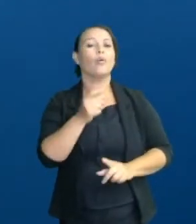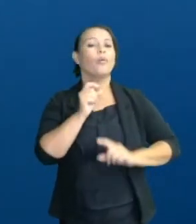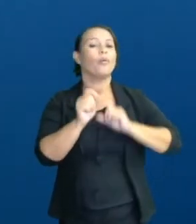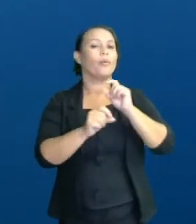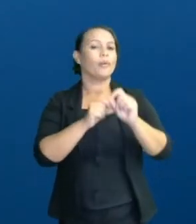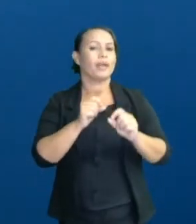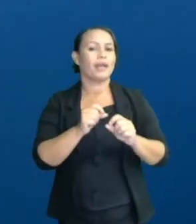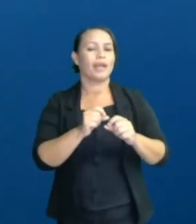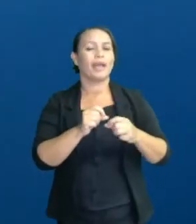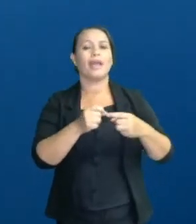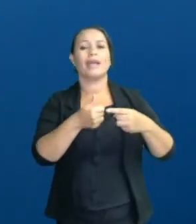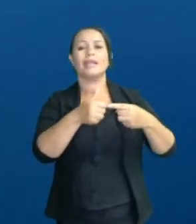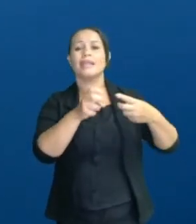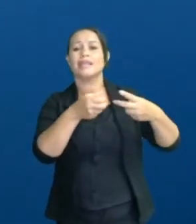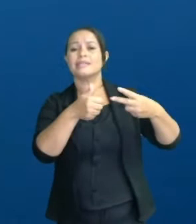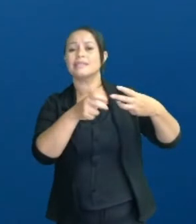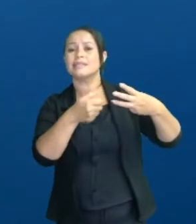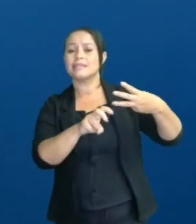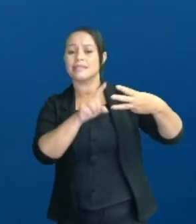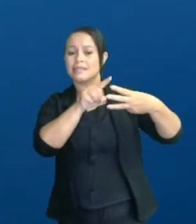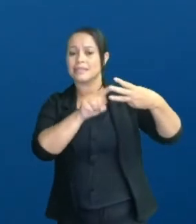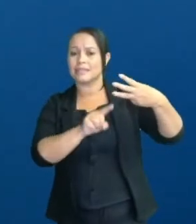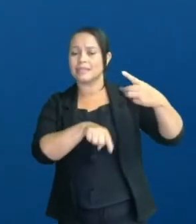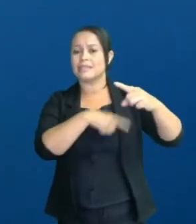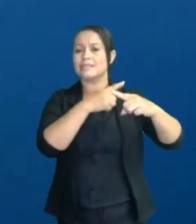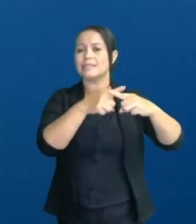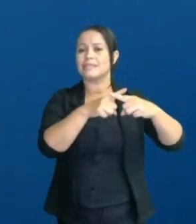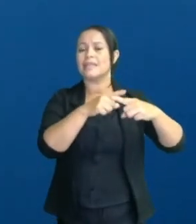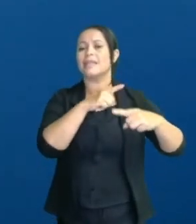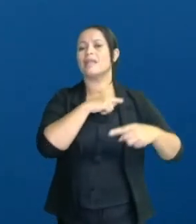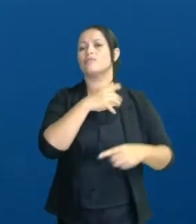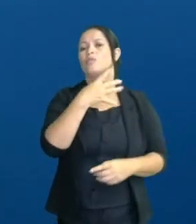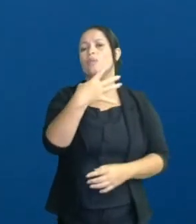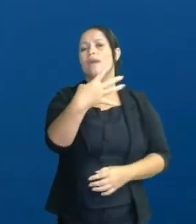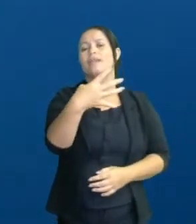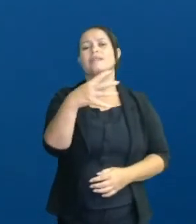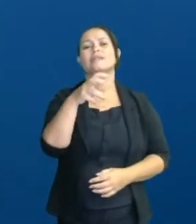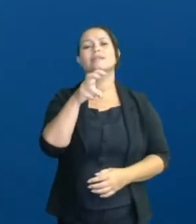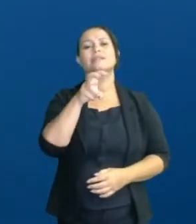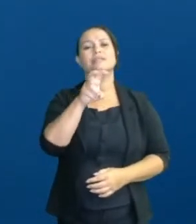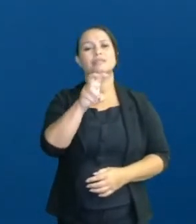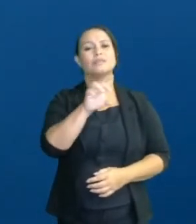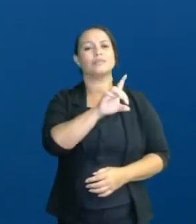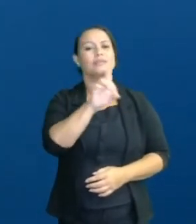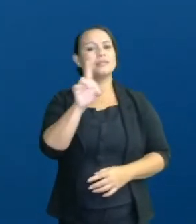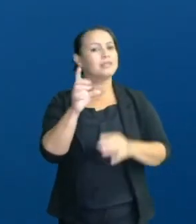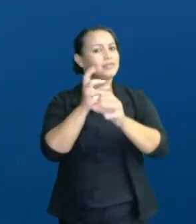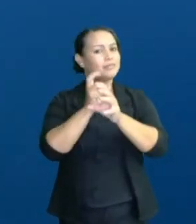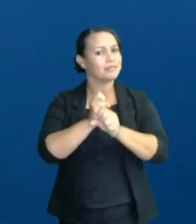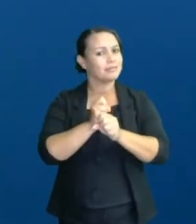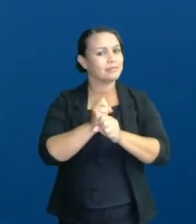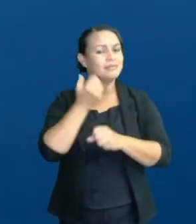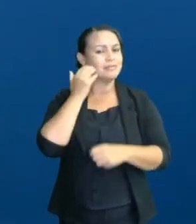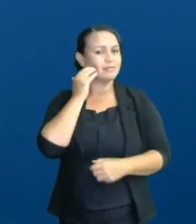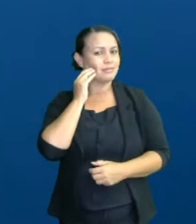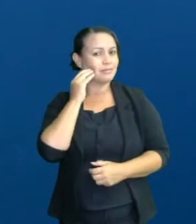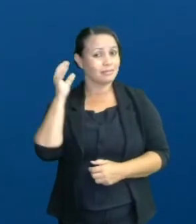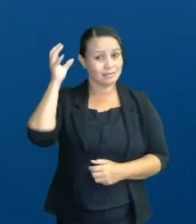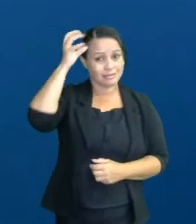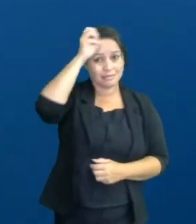Então, em 3 quinzenas, a gente vai ter 45 dias.